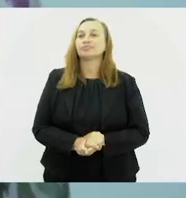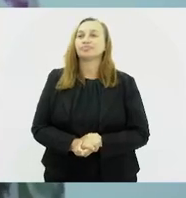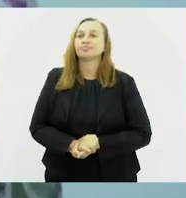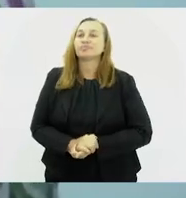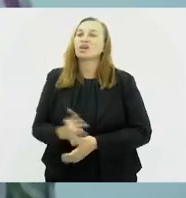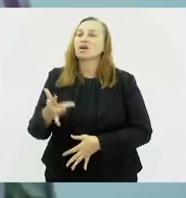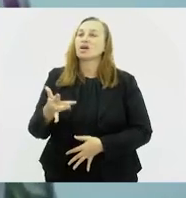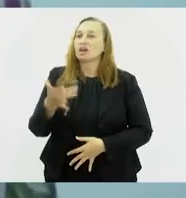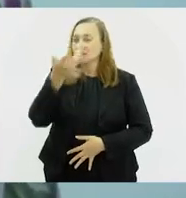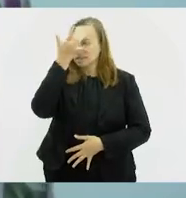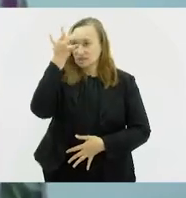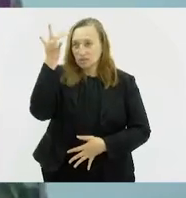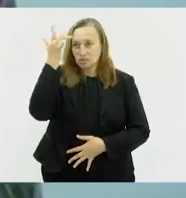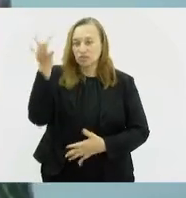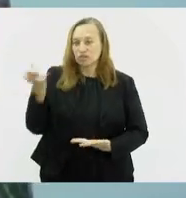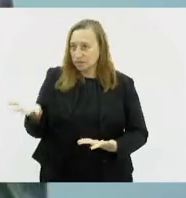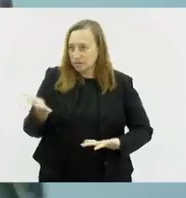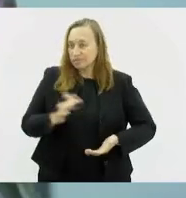saúde mental.